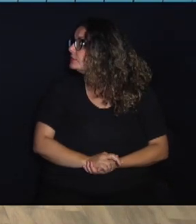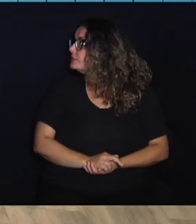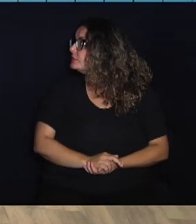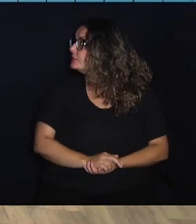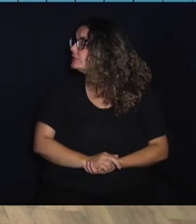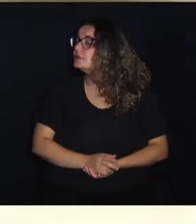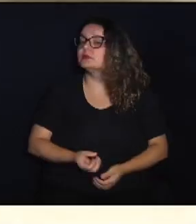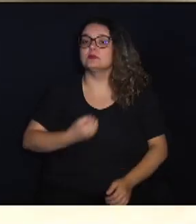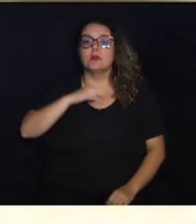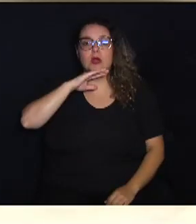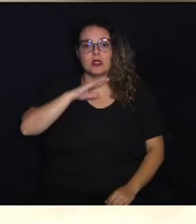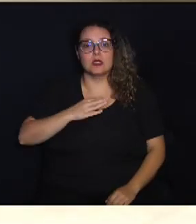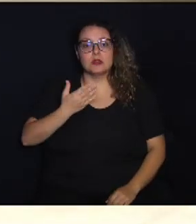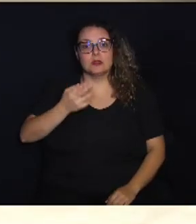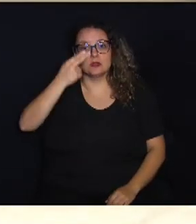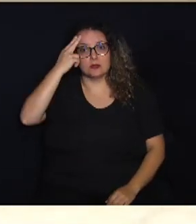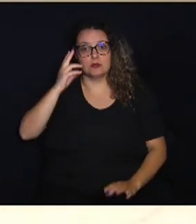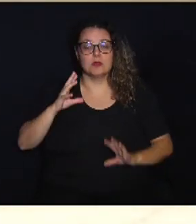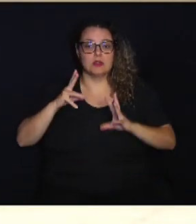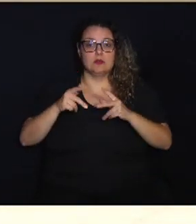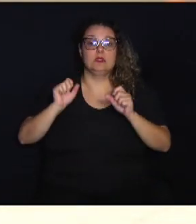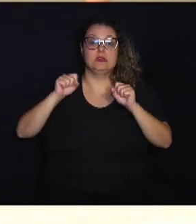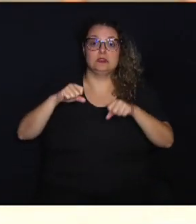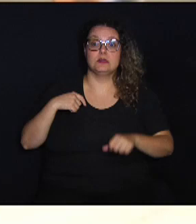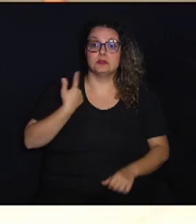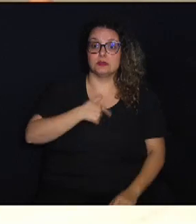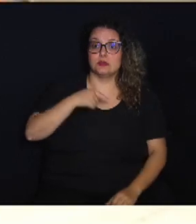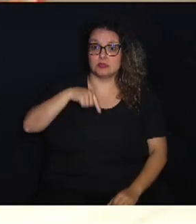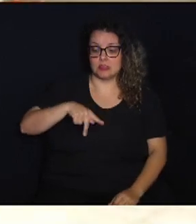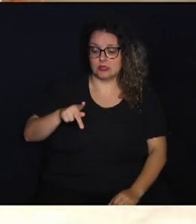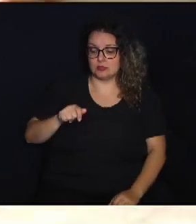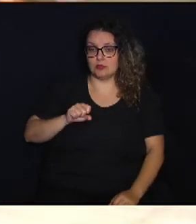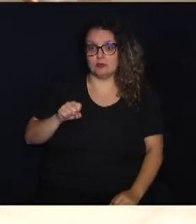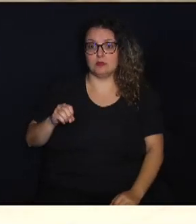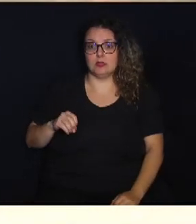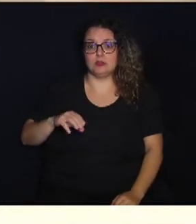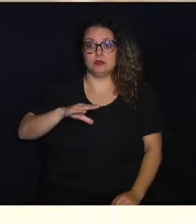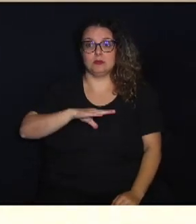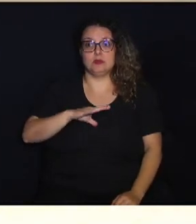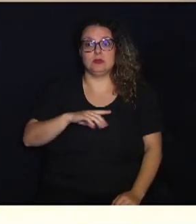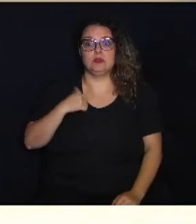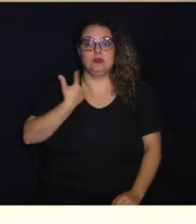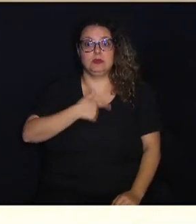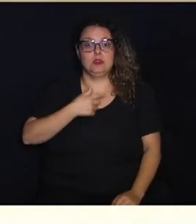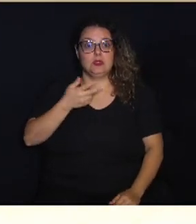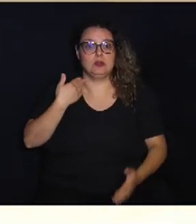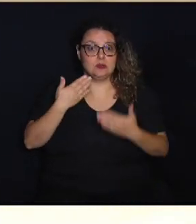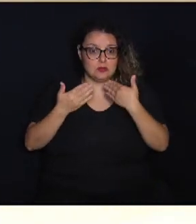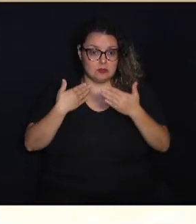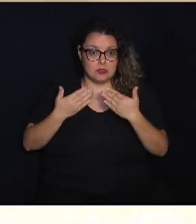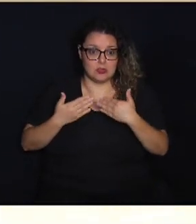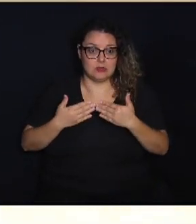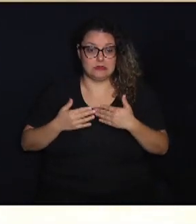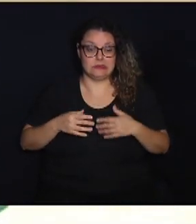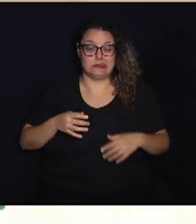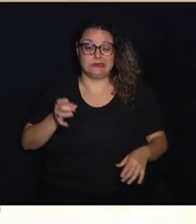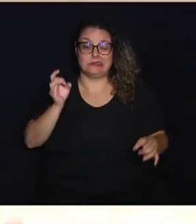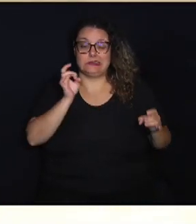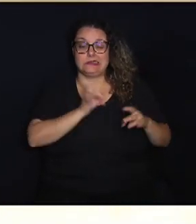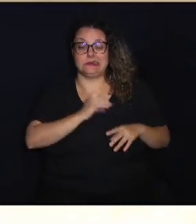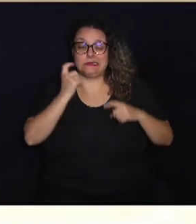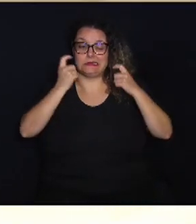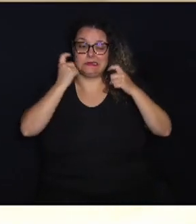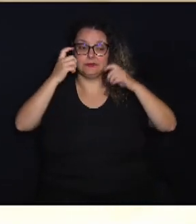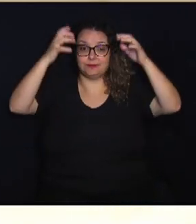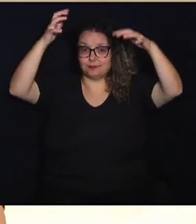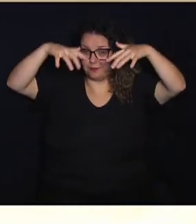Boa tarde para você, Gabriel. Boa tarde a todos. Sim, nós estamos aqui no Paço Municipal e hoje nós vamos falar sobre as temidas chuvas de verão. Mas por